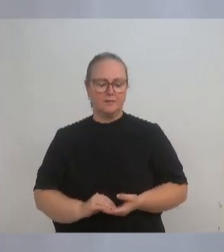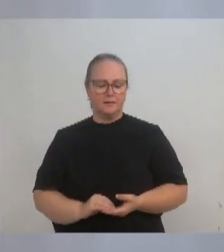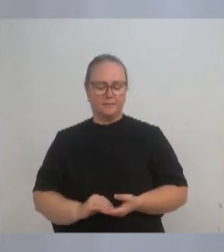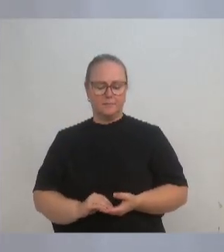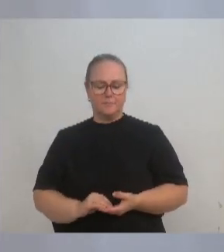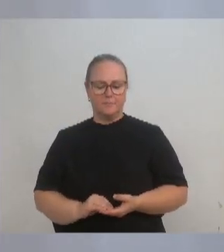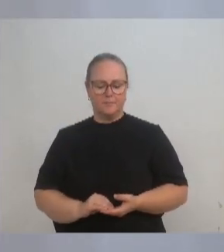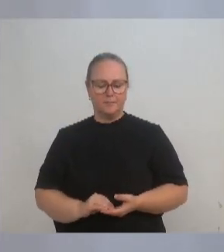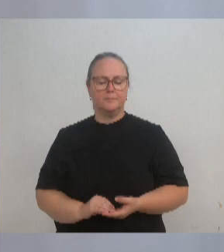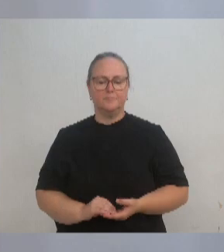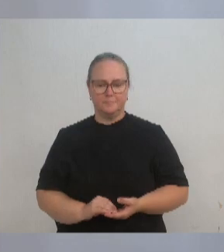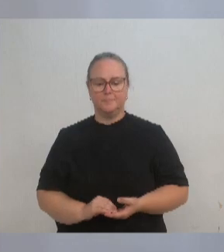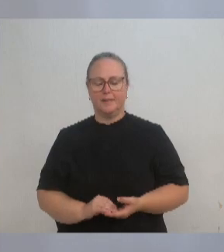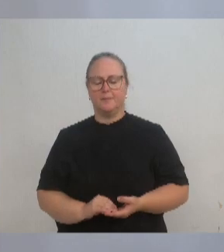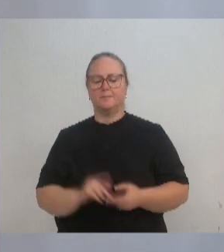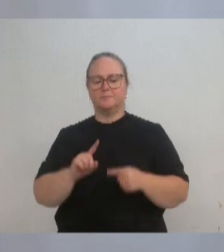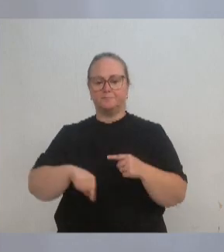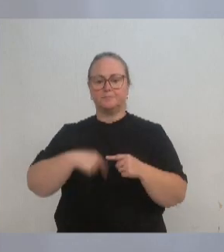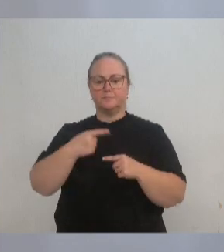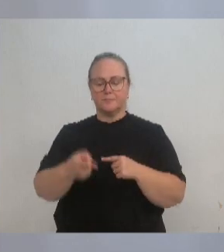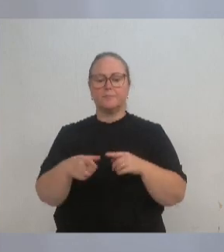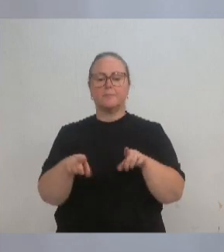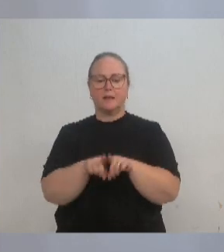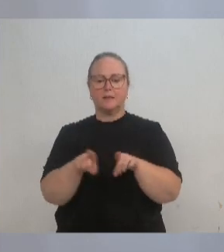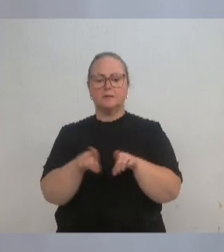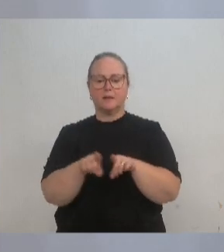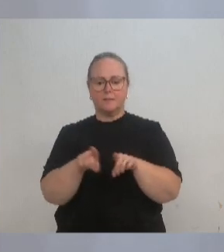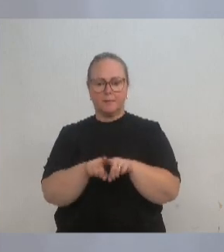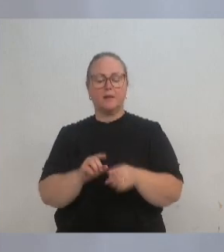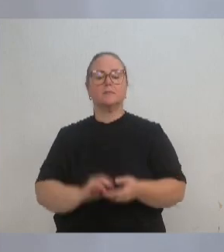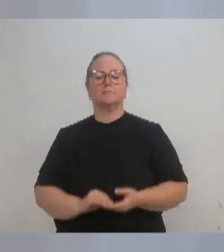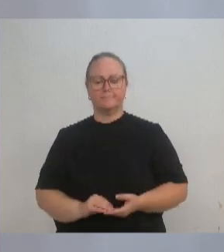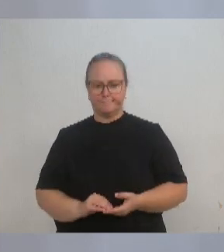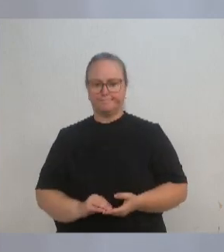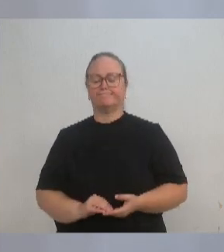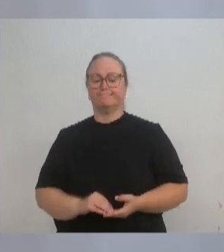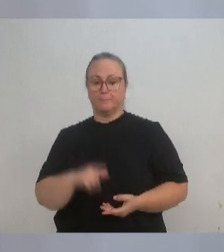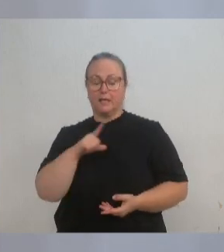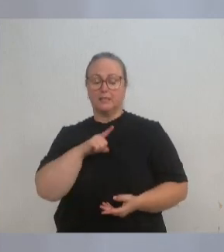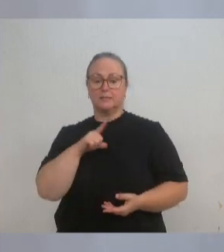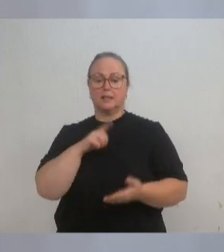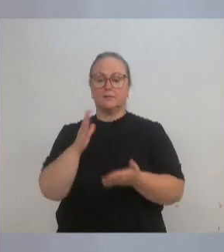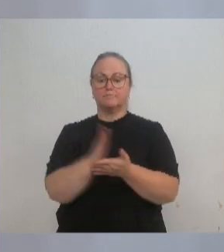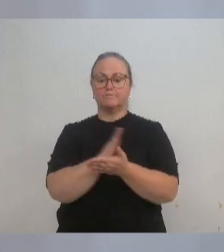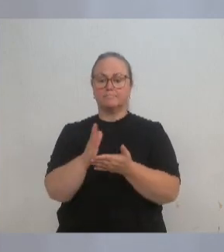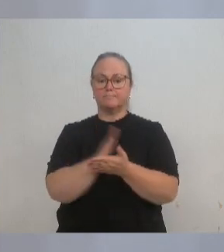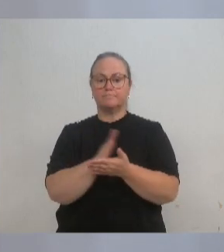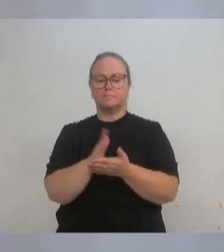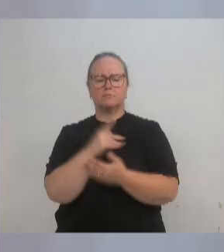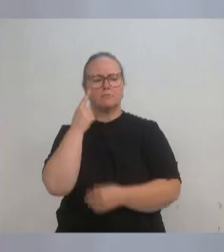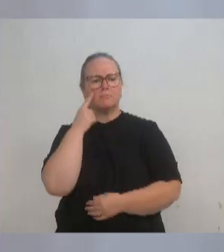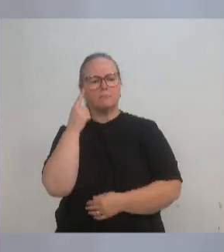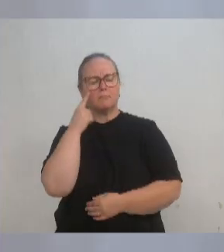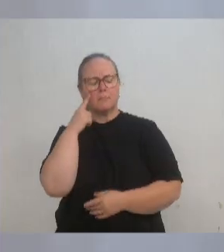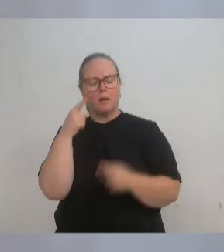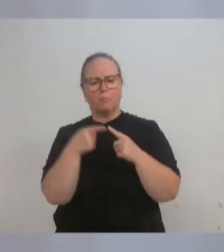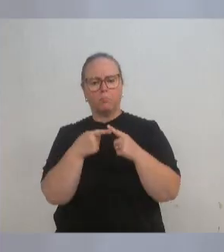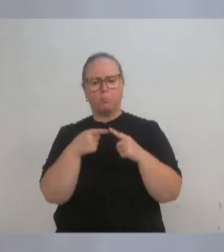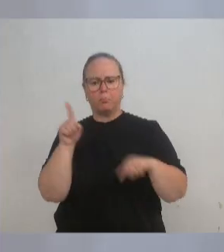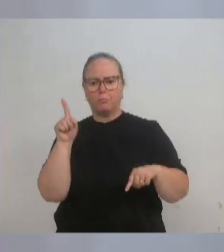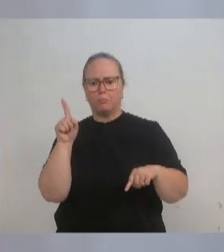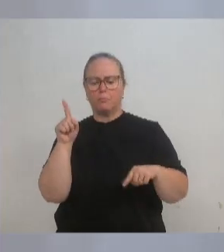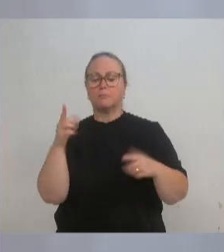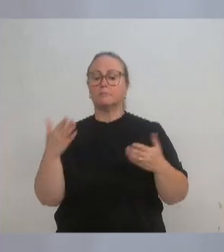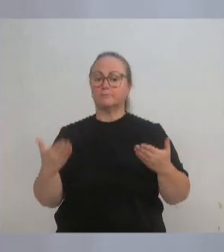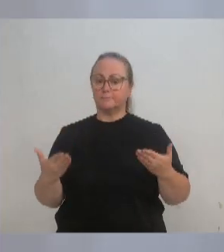ressarcimento. E tem muitos casos, é isso aí, vereador Nazato, tem casos discrepantes na cidade de